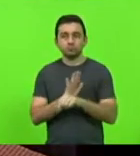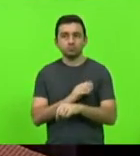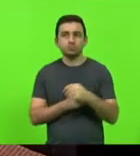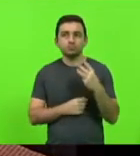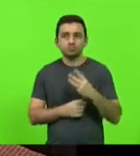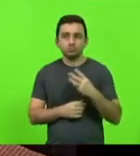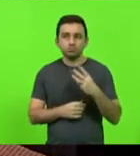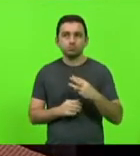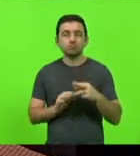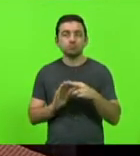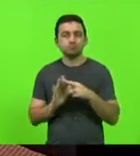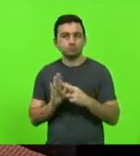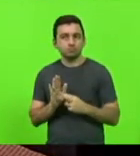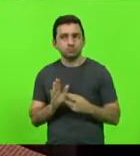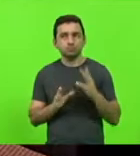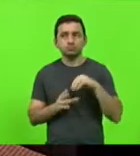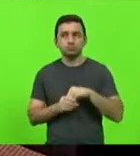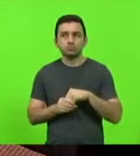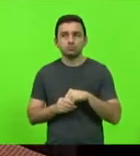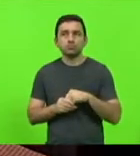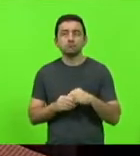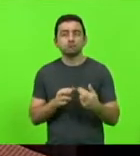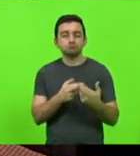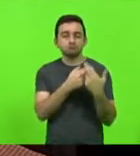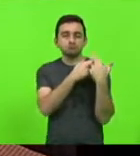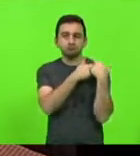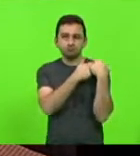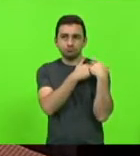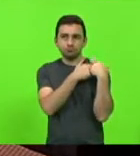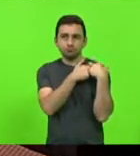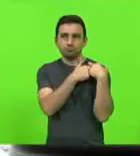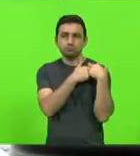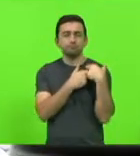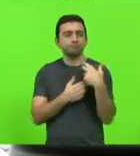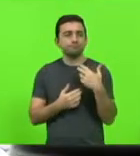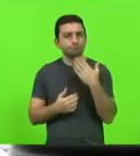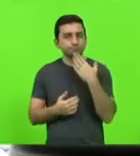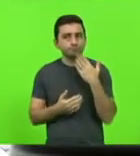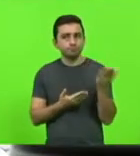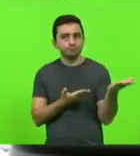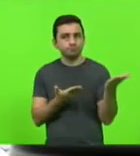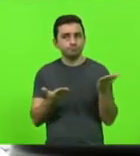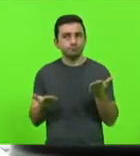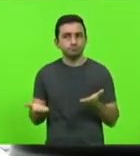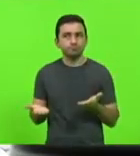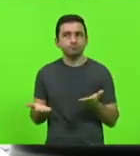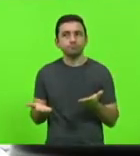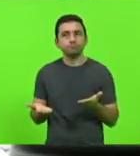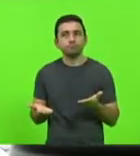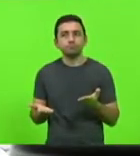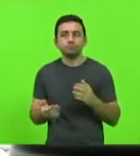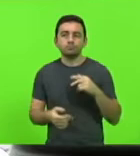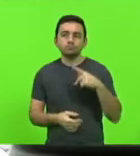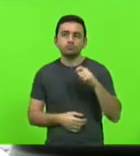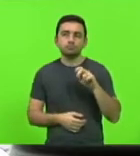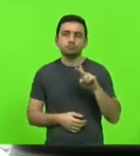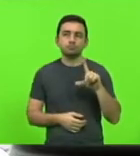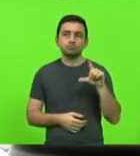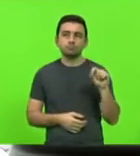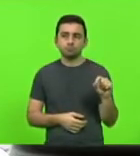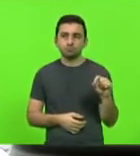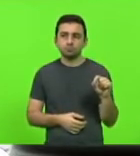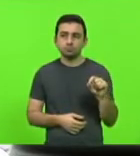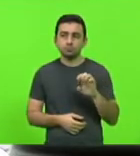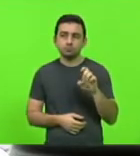do Regimento Interno, no uso de suas atribuições, convoca o cidadão Paulo Roberto